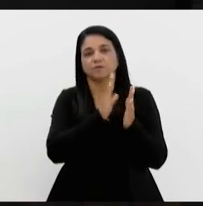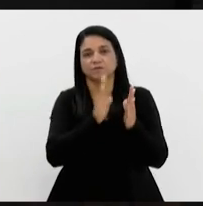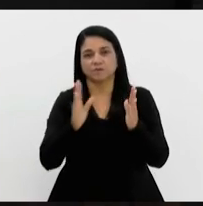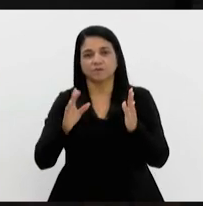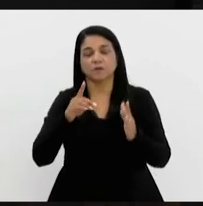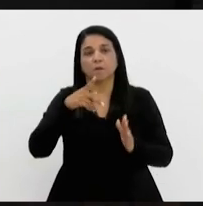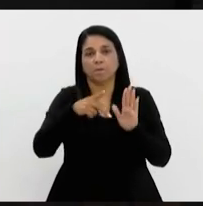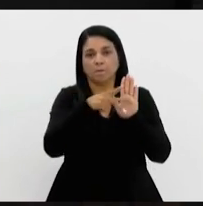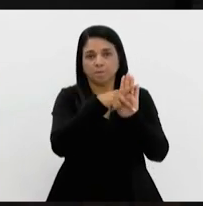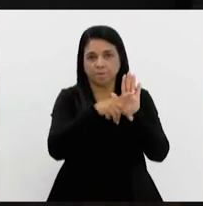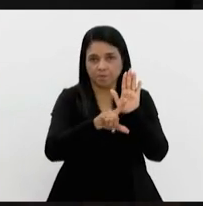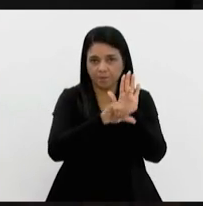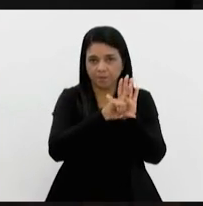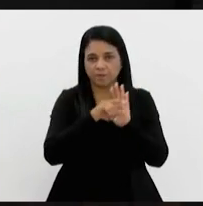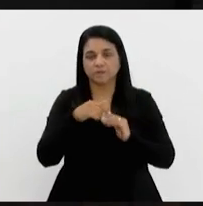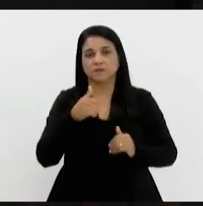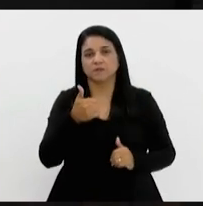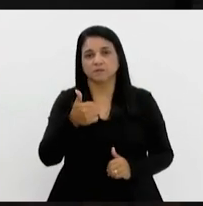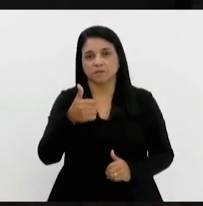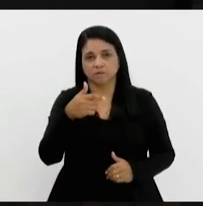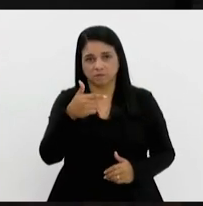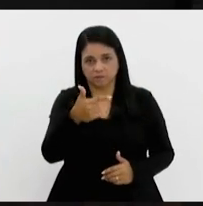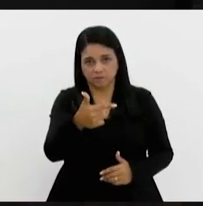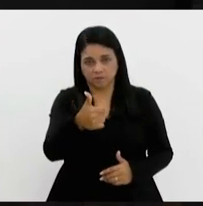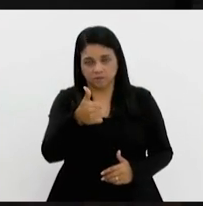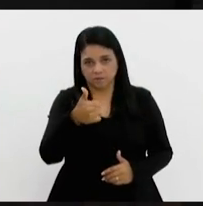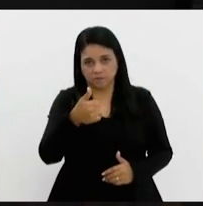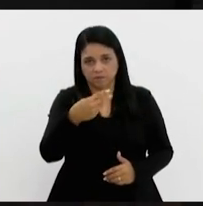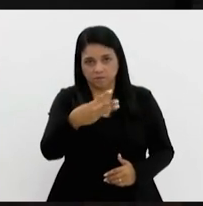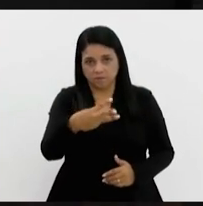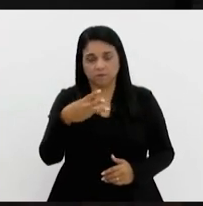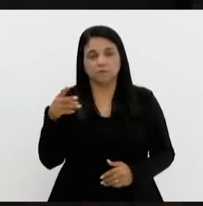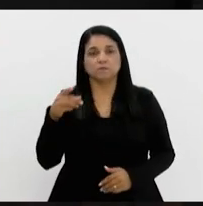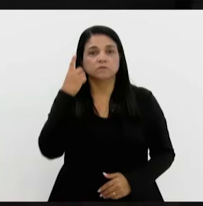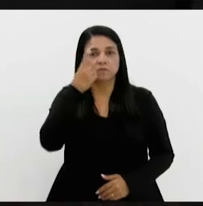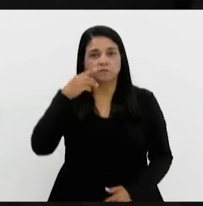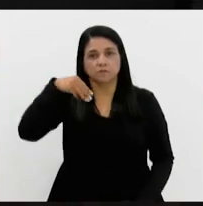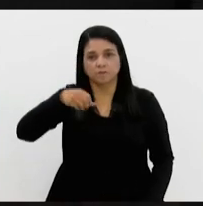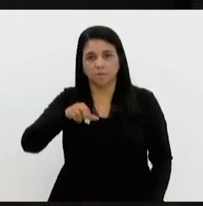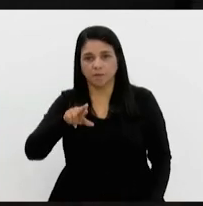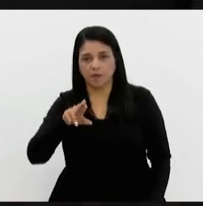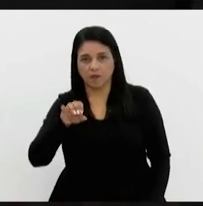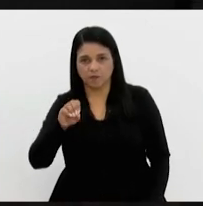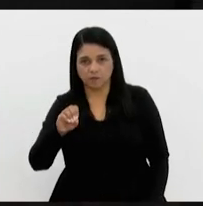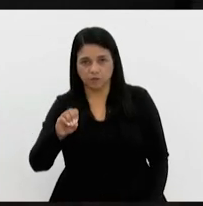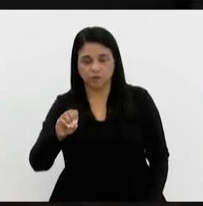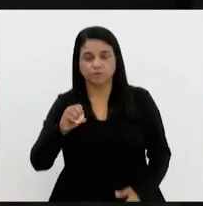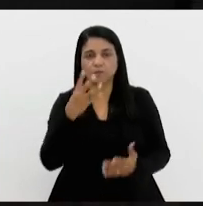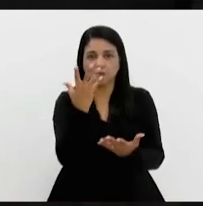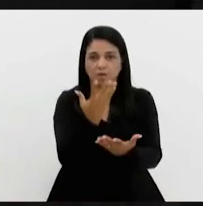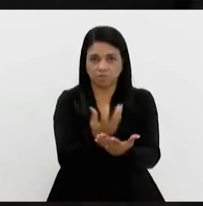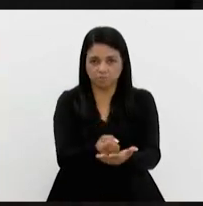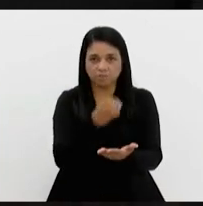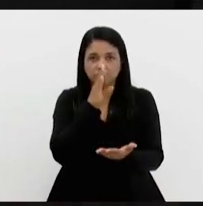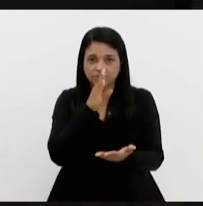PL 113/23, deputado Márcio Canella. Senhores que aprovam, aprovado.